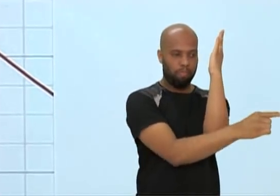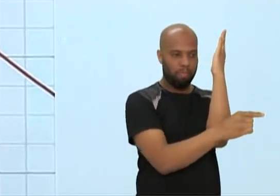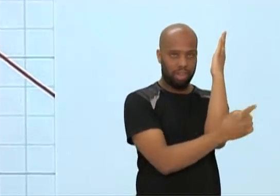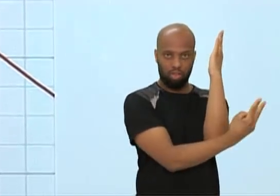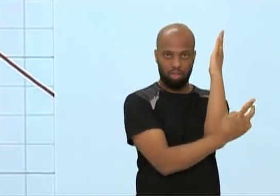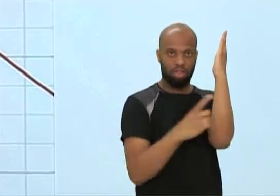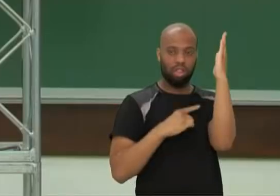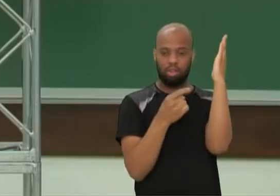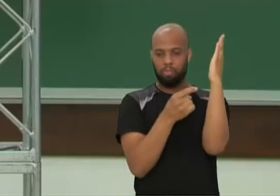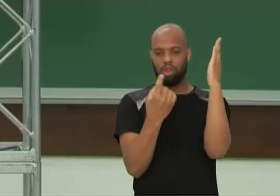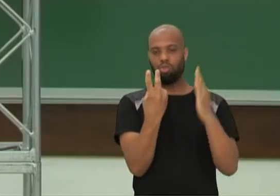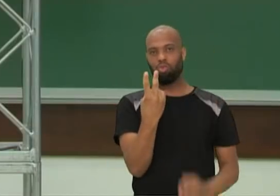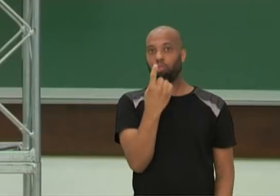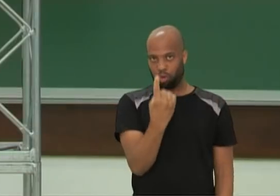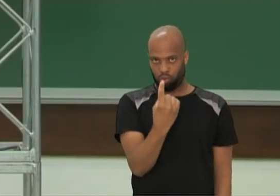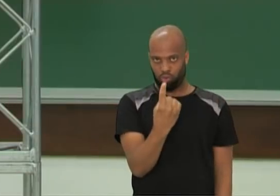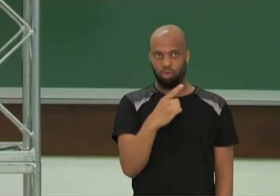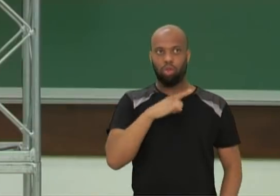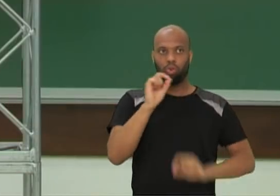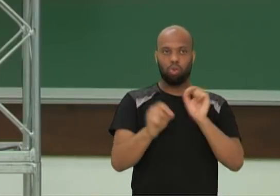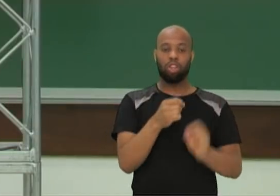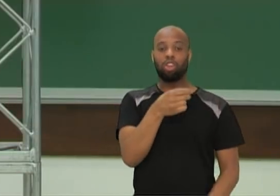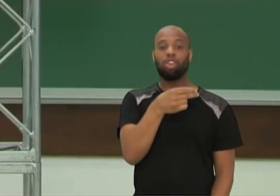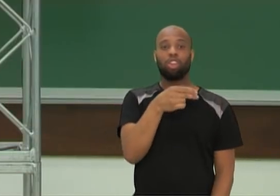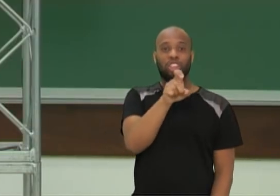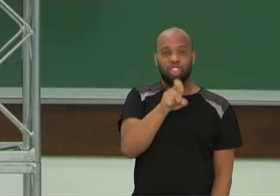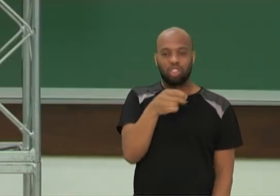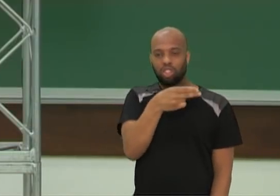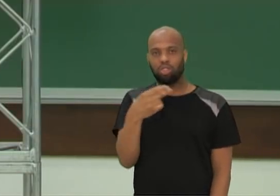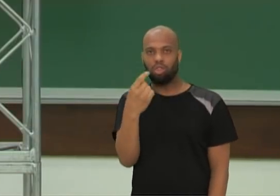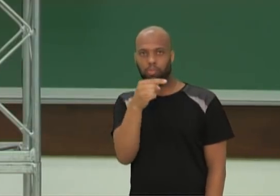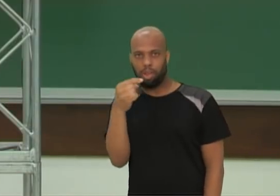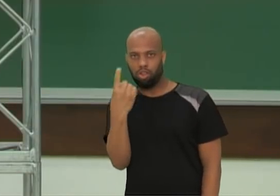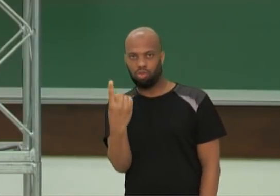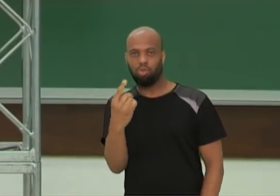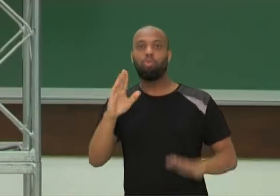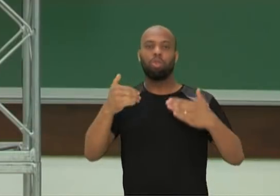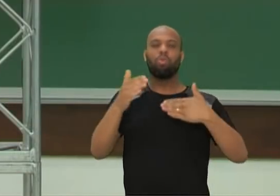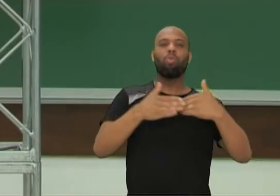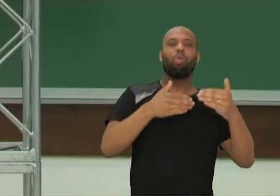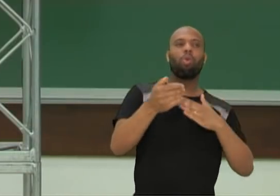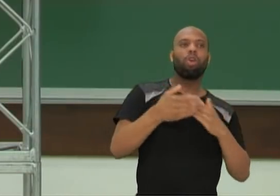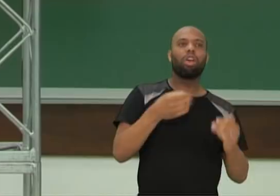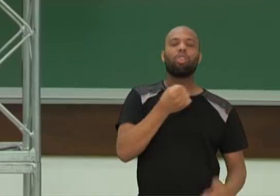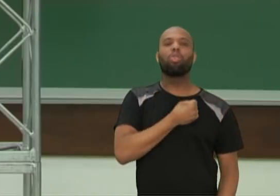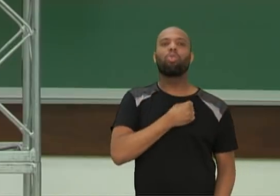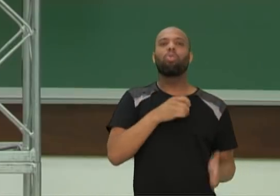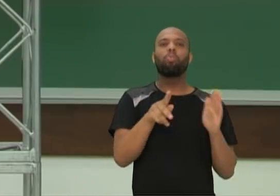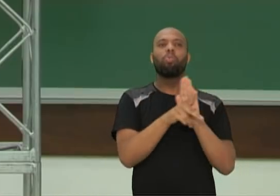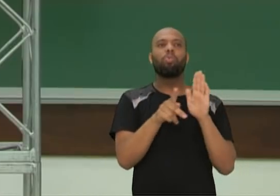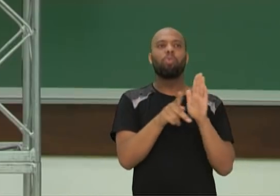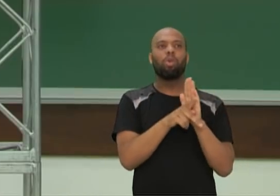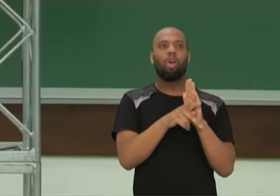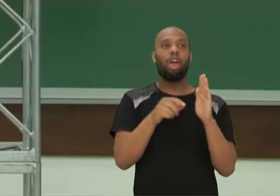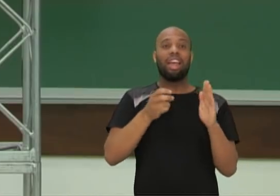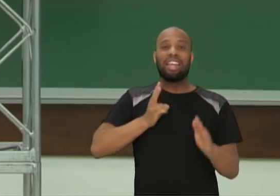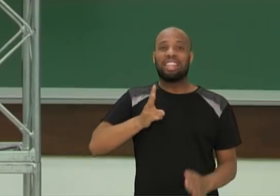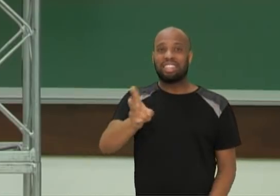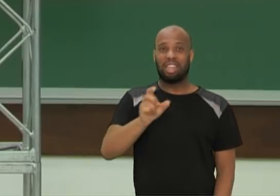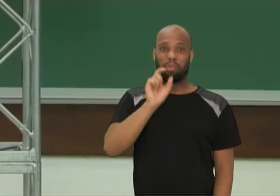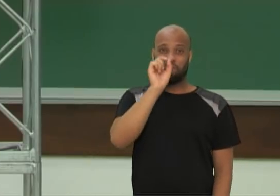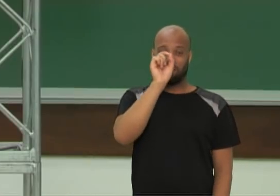tem qual a equação? X igual a menos 1. Então para qualquer valor que eu pegar aqui de y, x vai